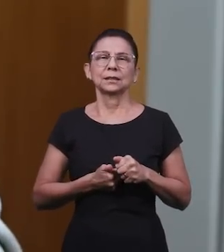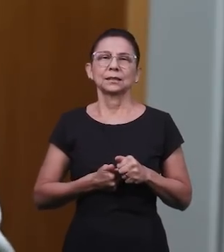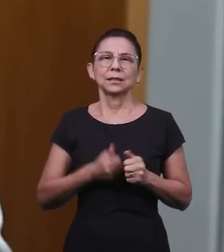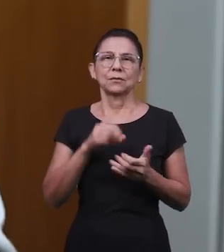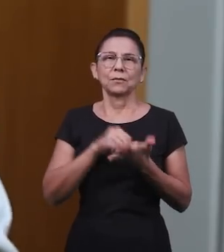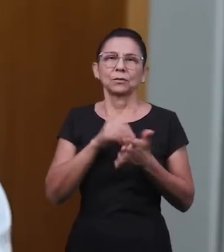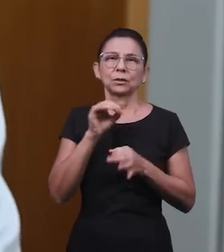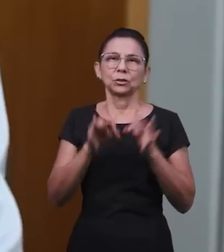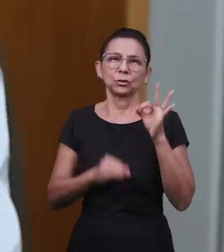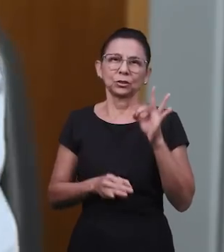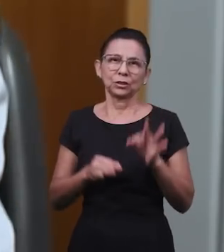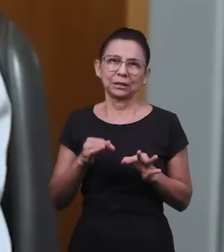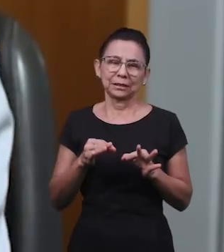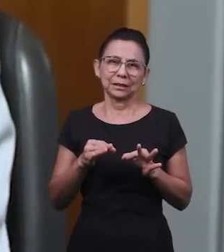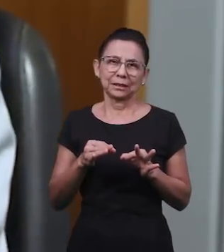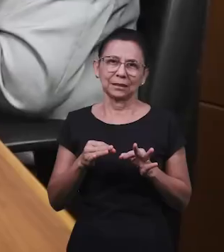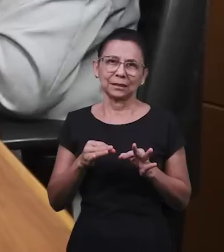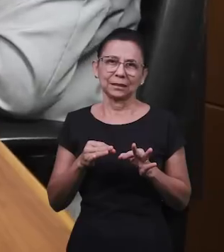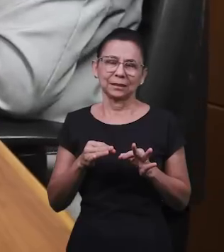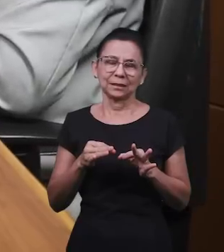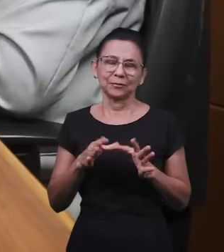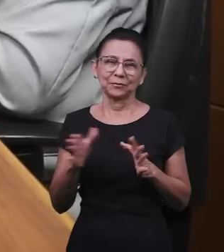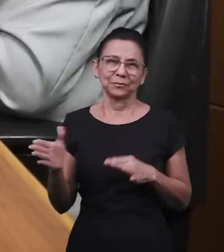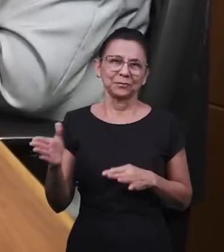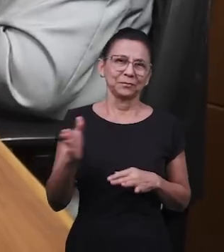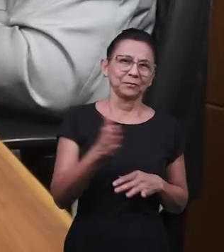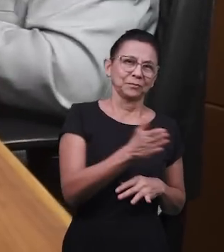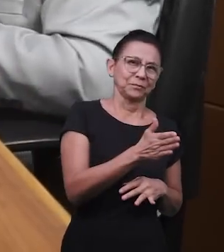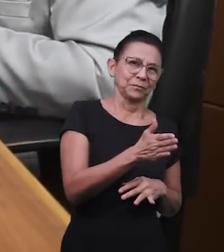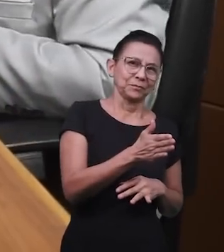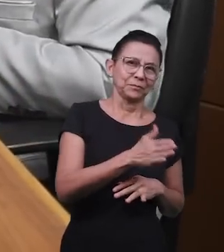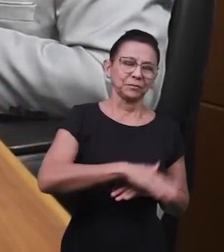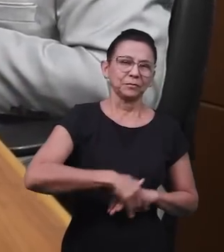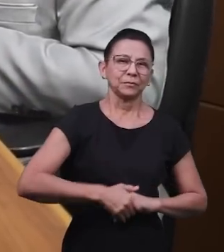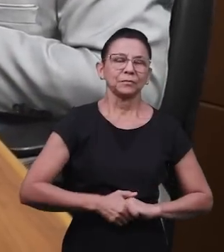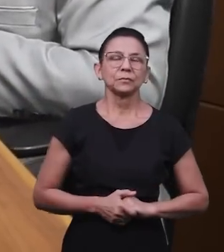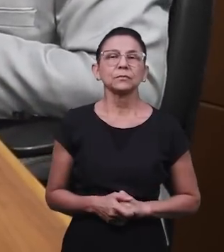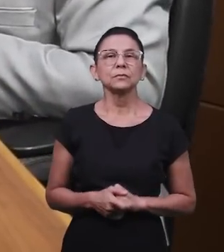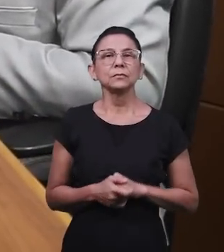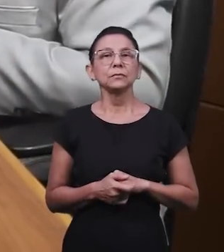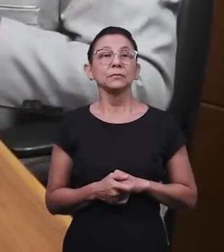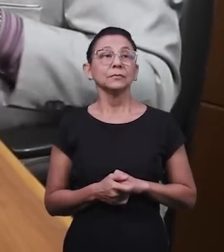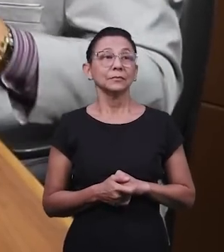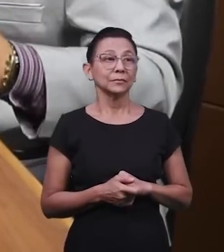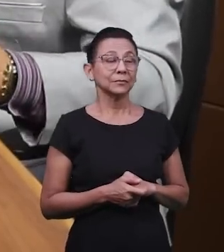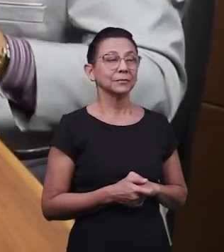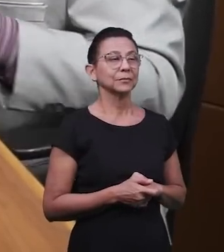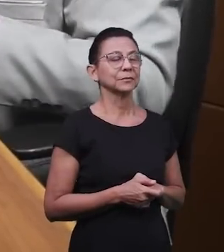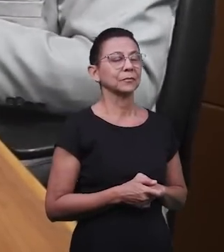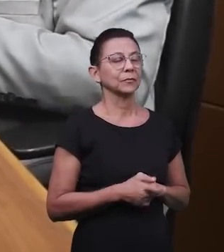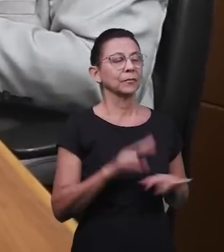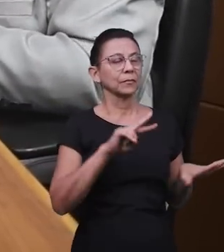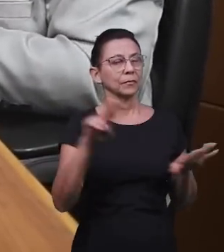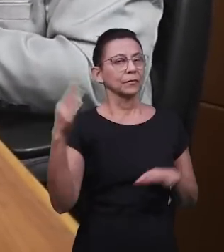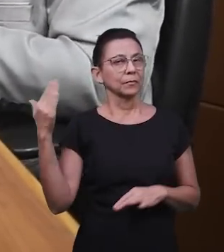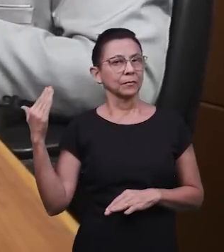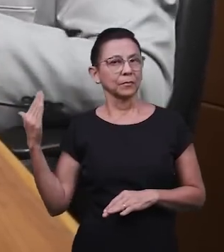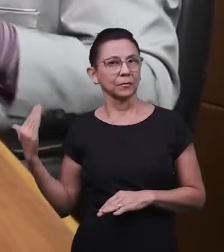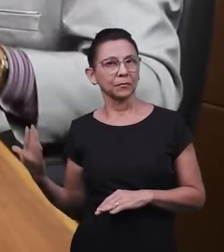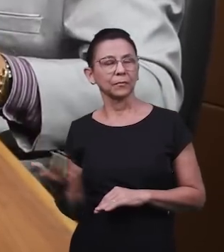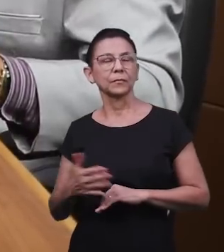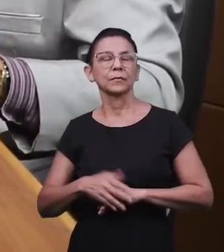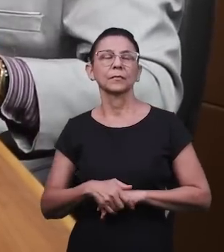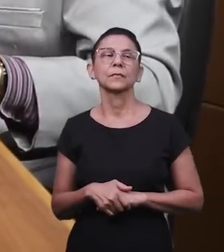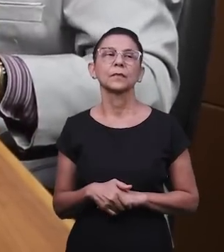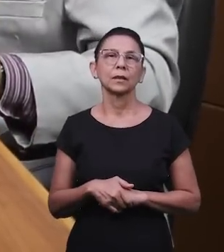injustiça. Luiz, semana passada falamos sobre oração, né? E oração como essa maneira, essa ligação do homem